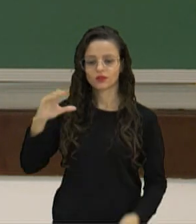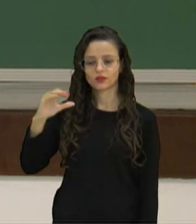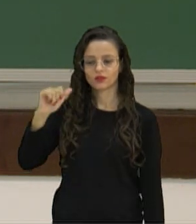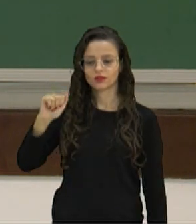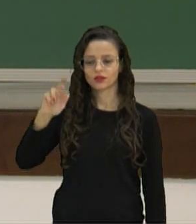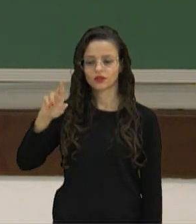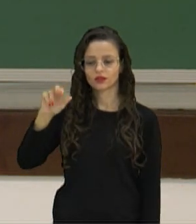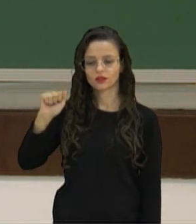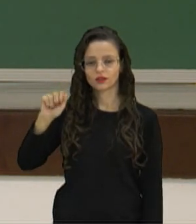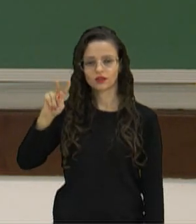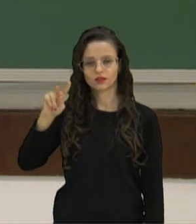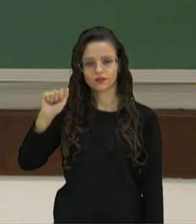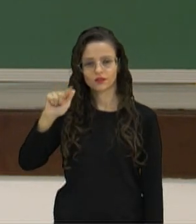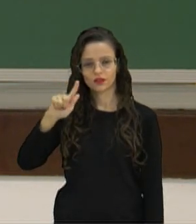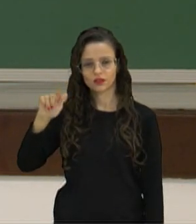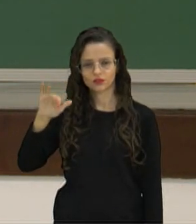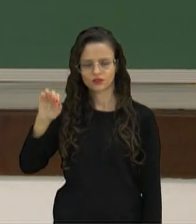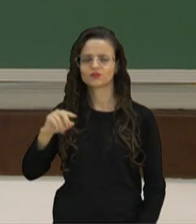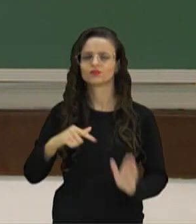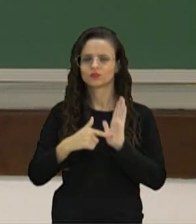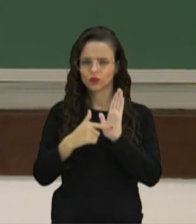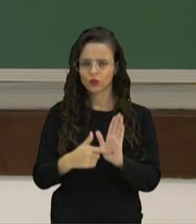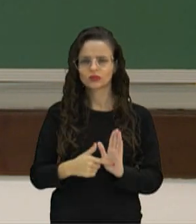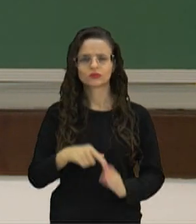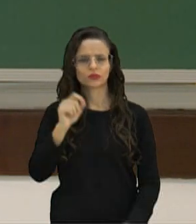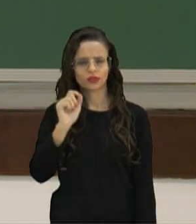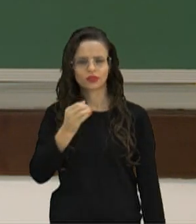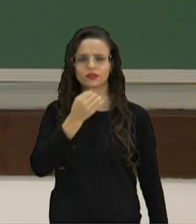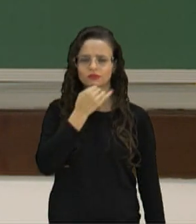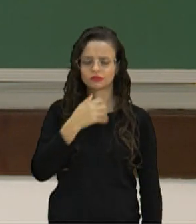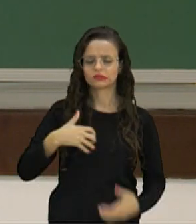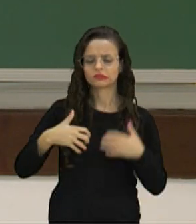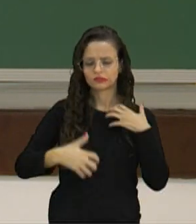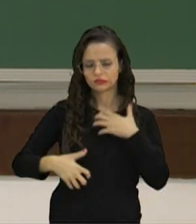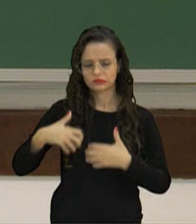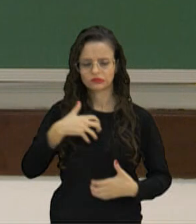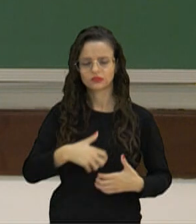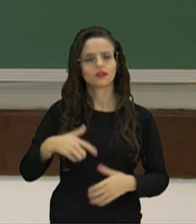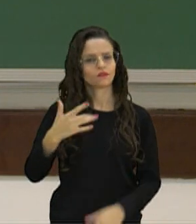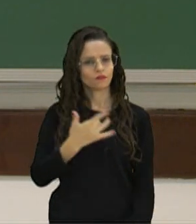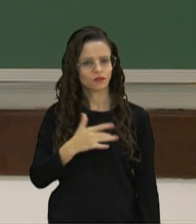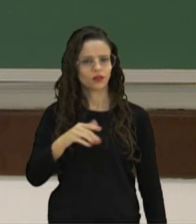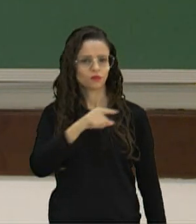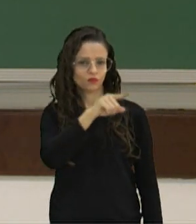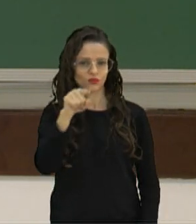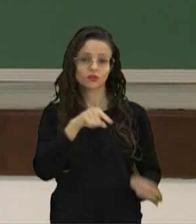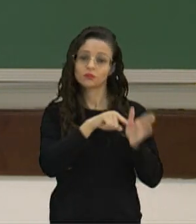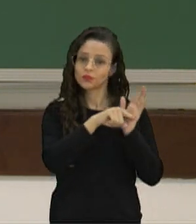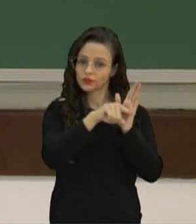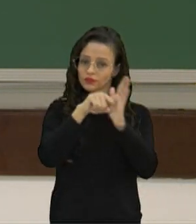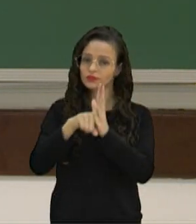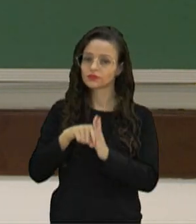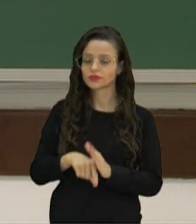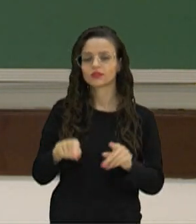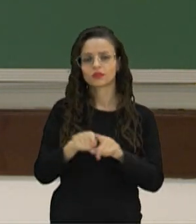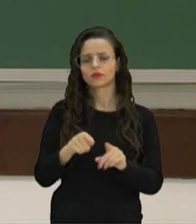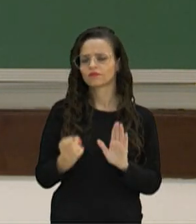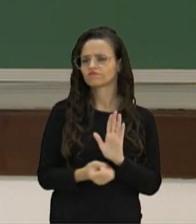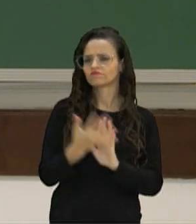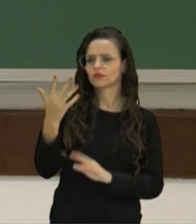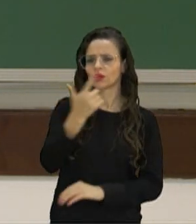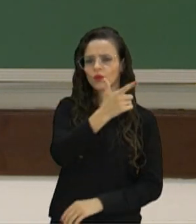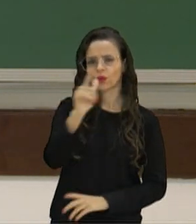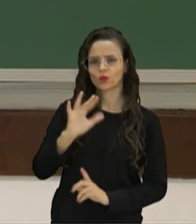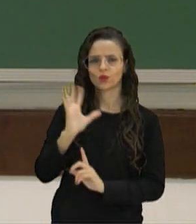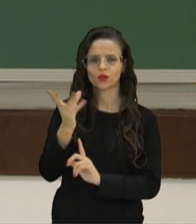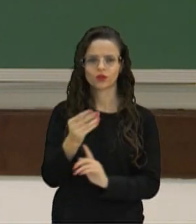da melancolia, da tristeza. Vale a pena dar uma pesquisada nessas obras e nas obras de outros tantos